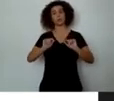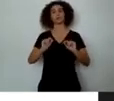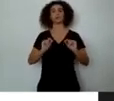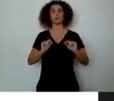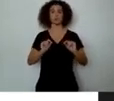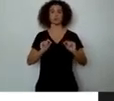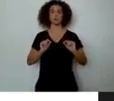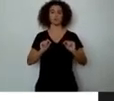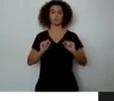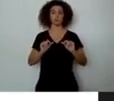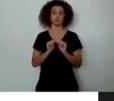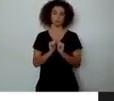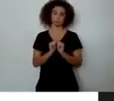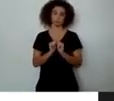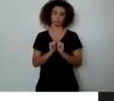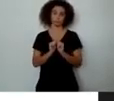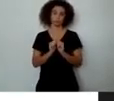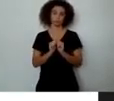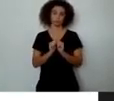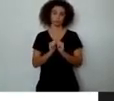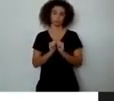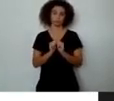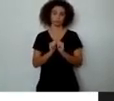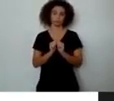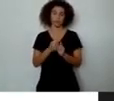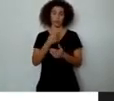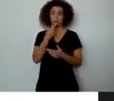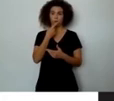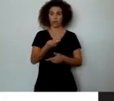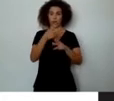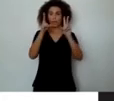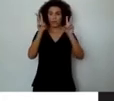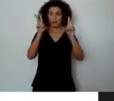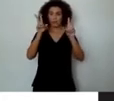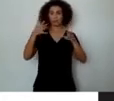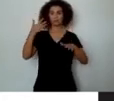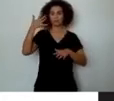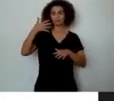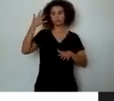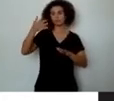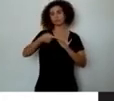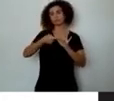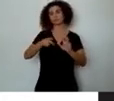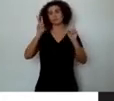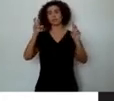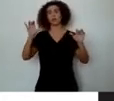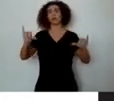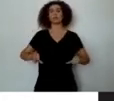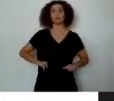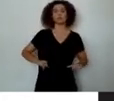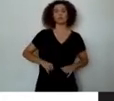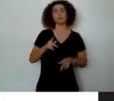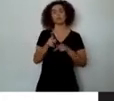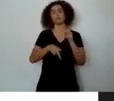de falar sobre as mazelas do negro, falar sobre o sofrimento do negro,